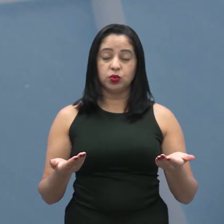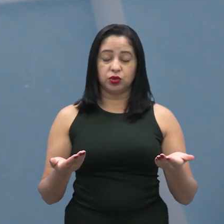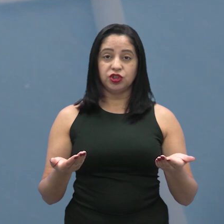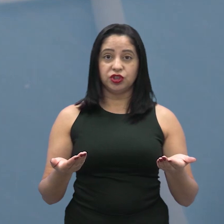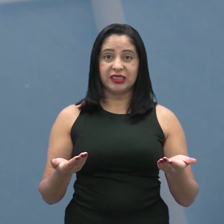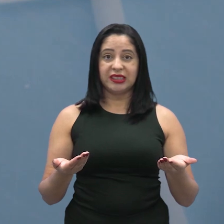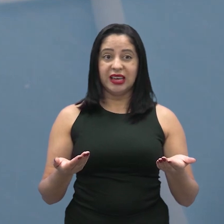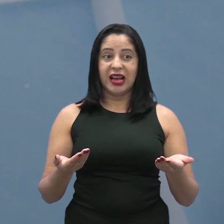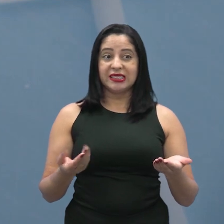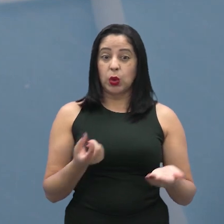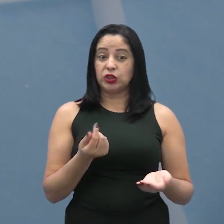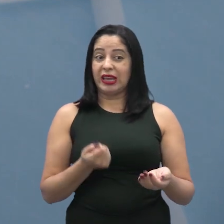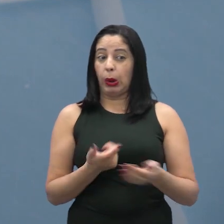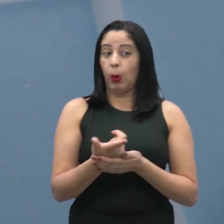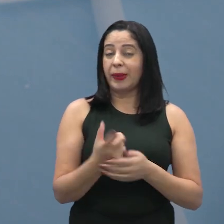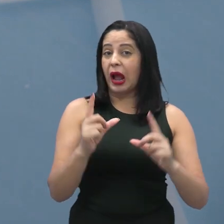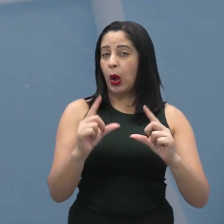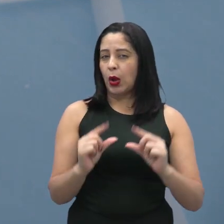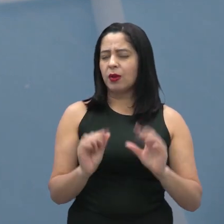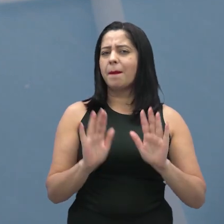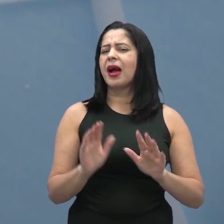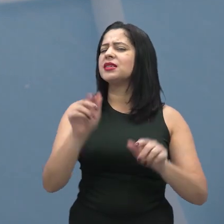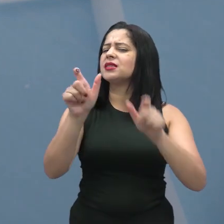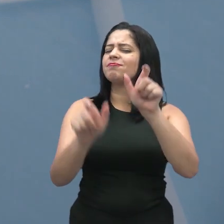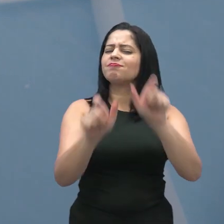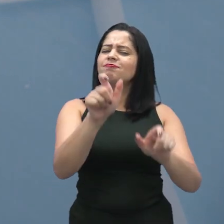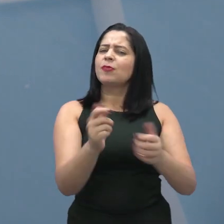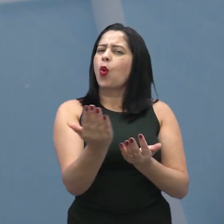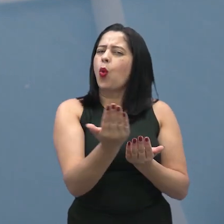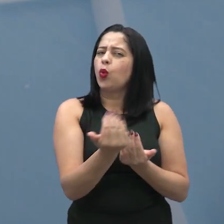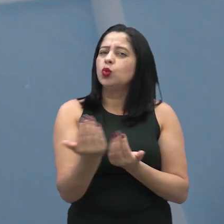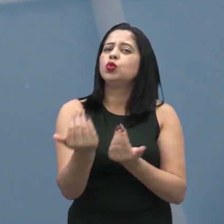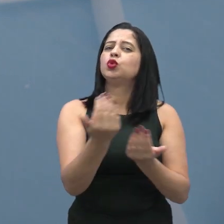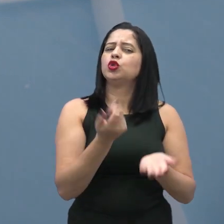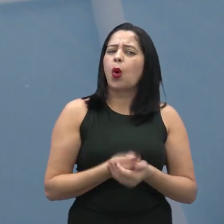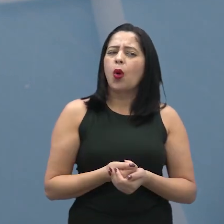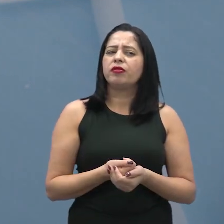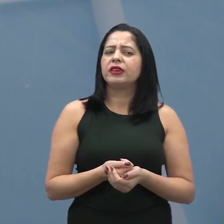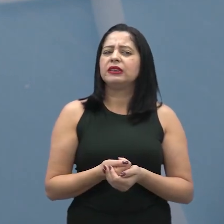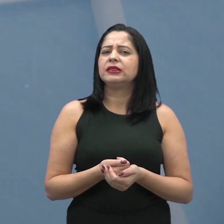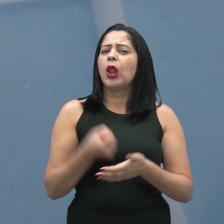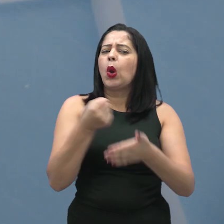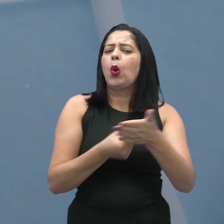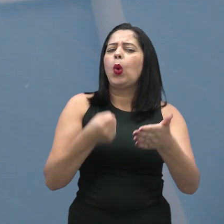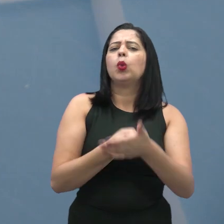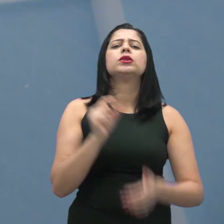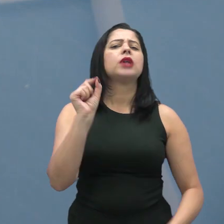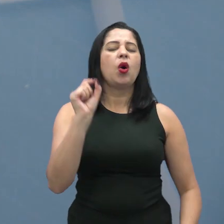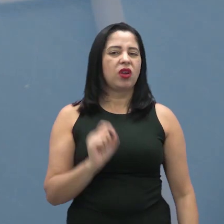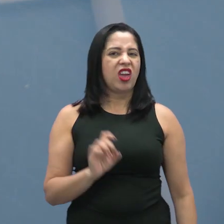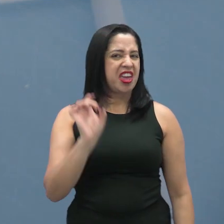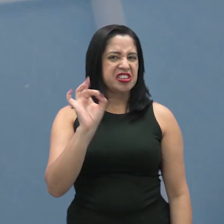lá atrás, mas o que será que os jovens também aí dessa classe média estão buscando? Será apenas